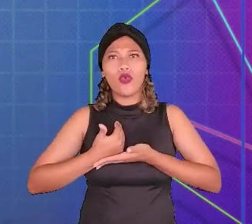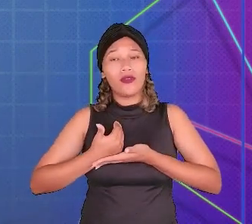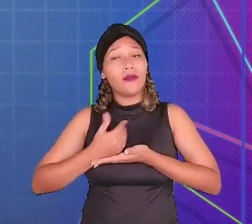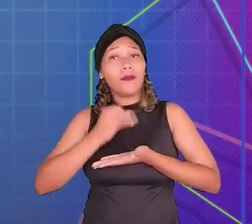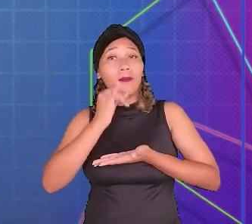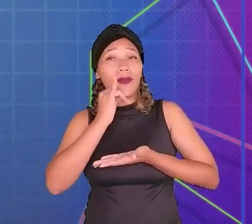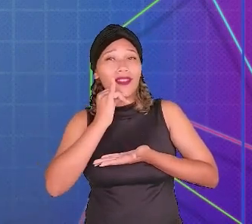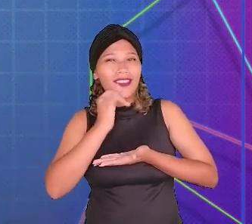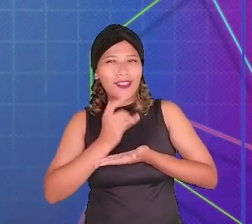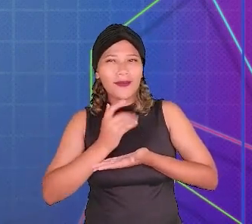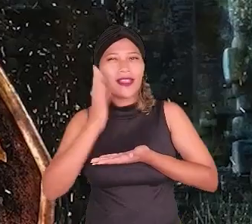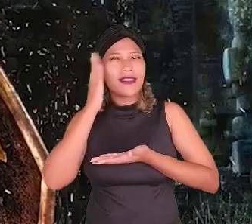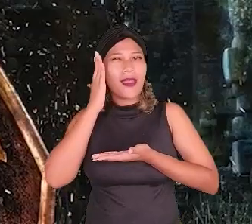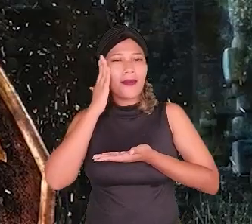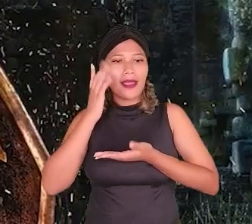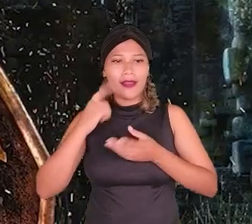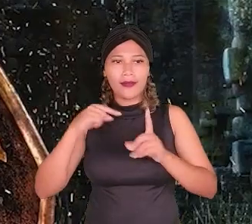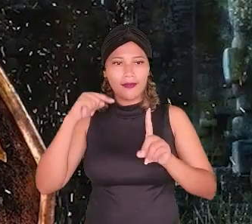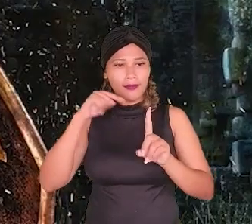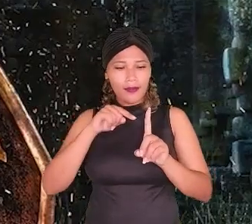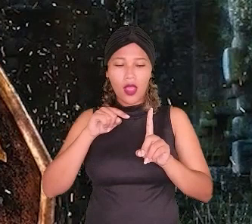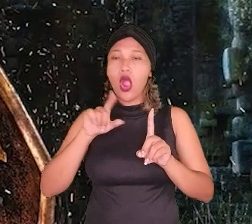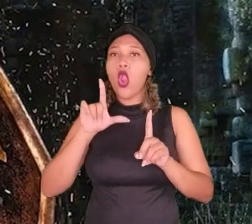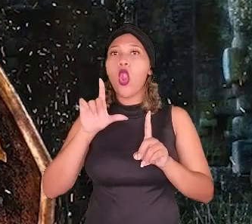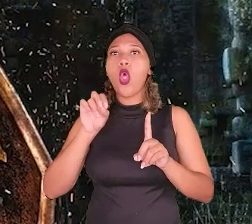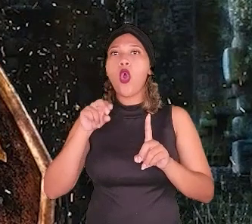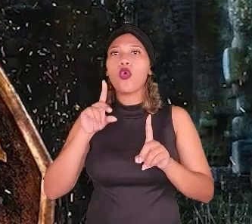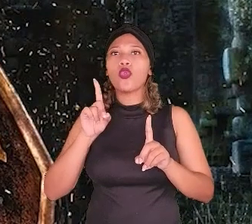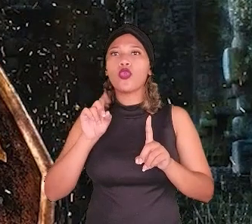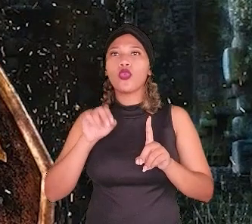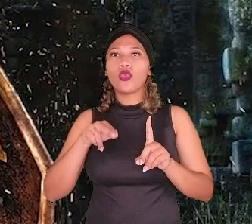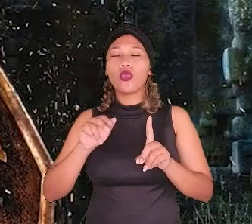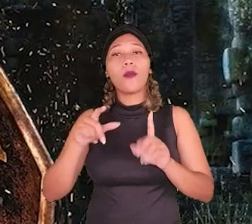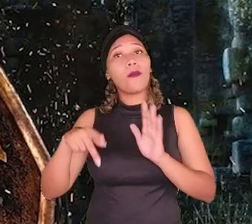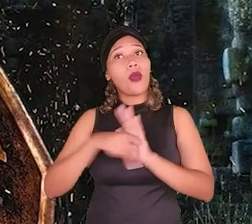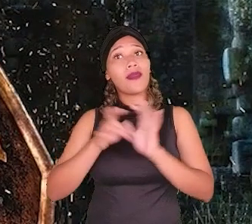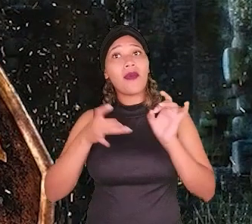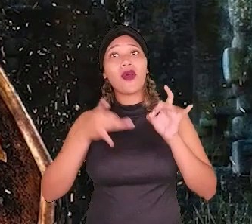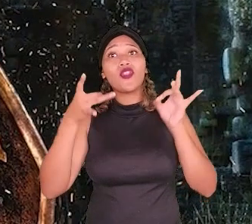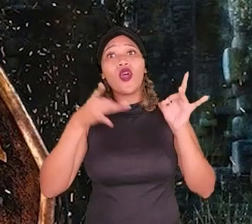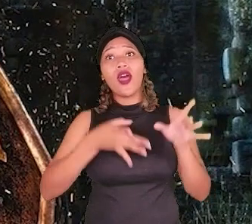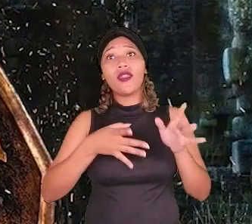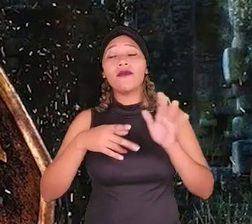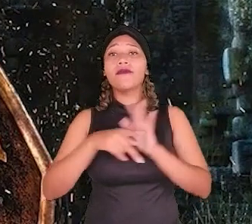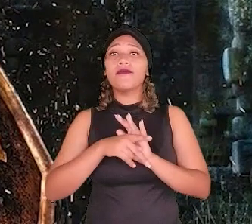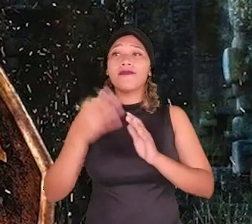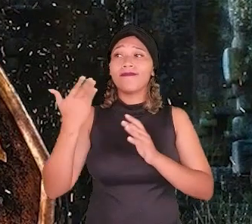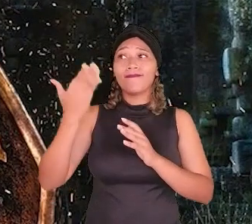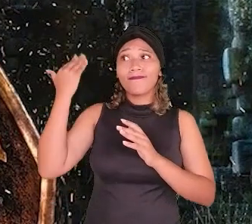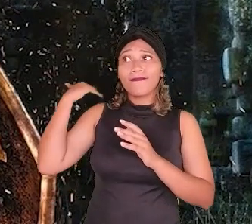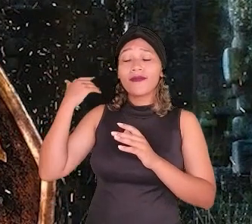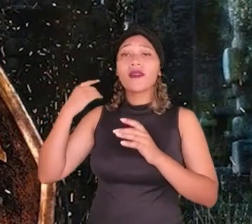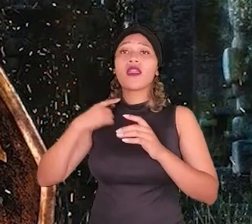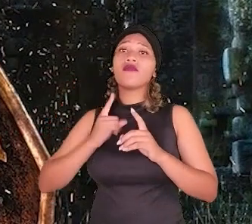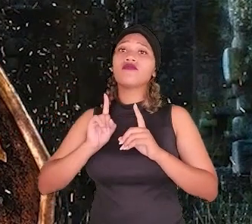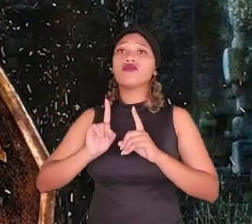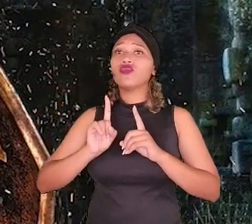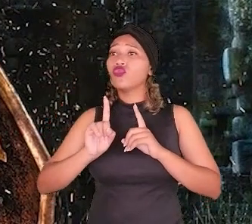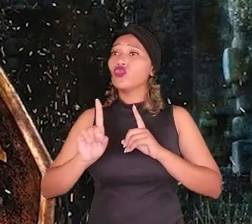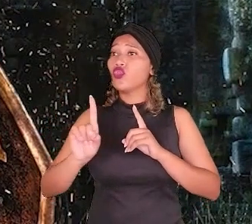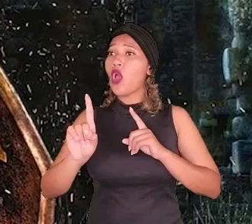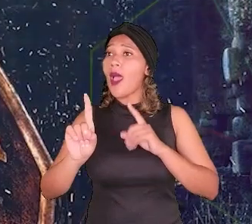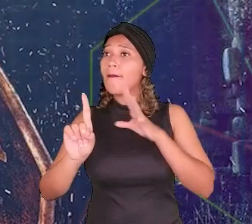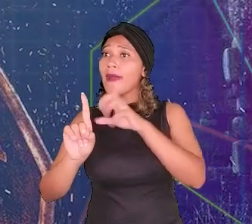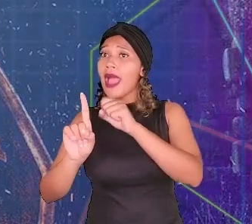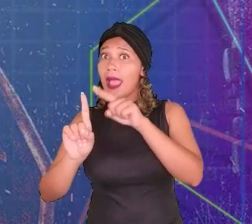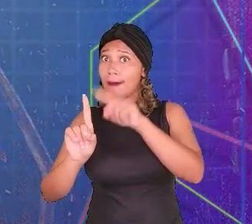jogo. Como, por exemplo, saber que Anor Londo está abandonada, pois os deuses a deixaram quando Gwyn iniciou sua